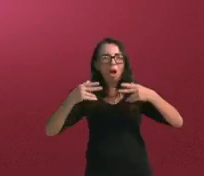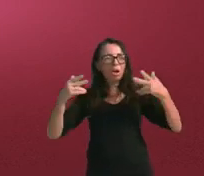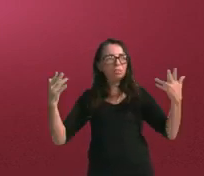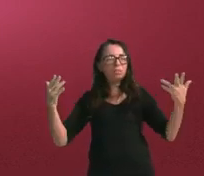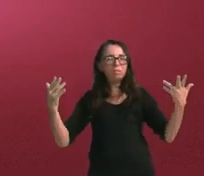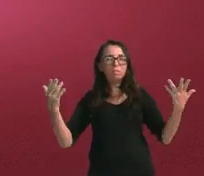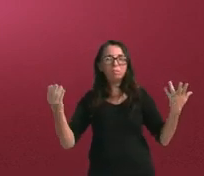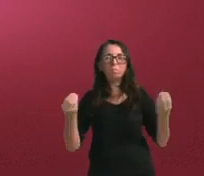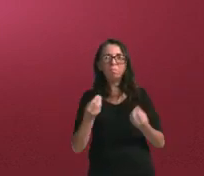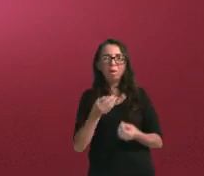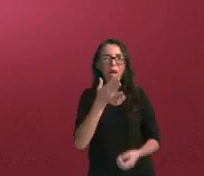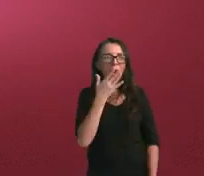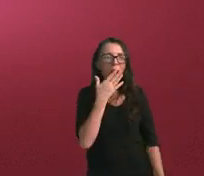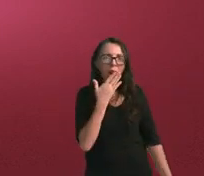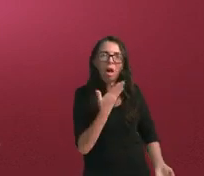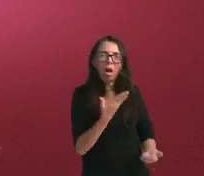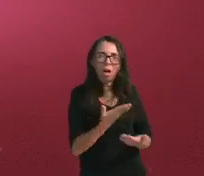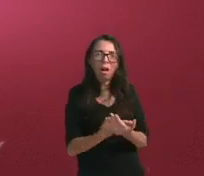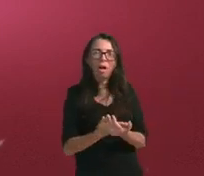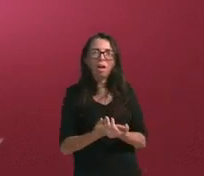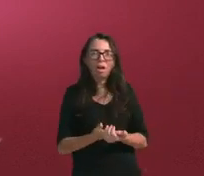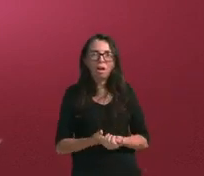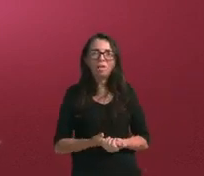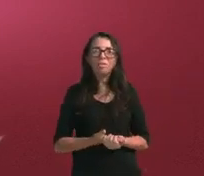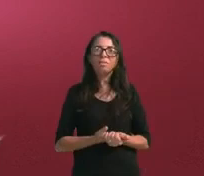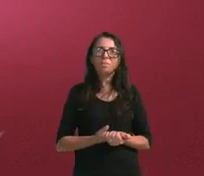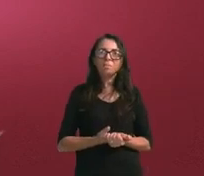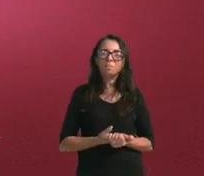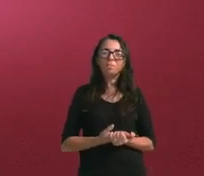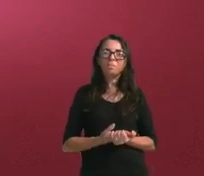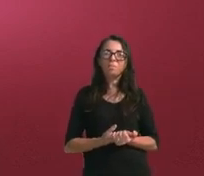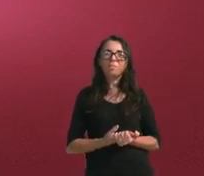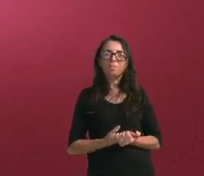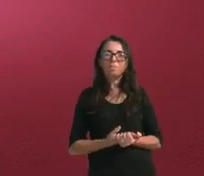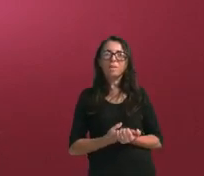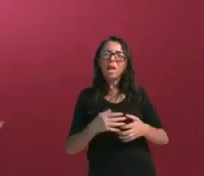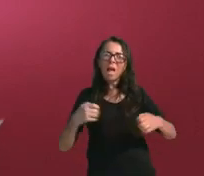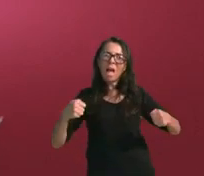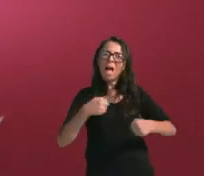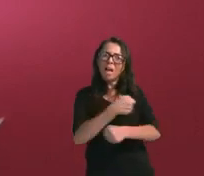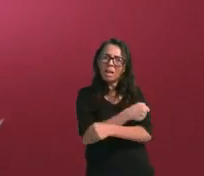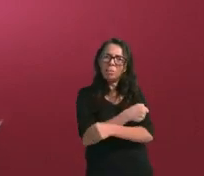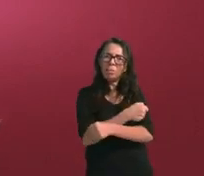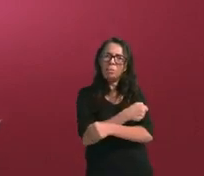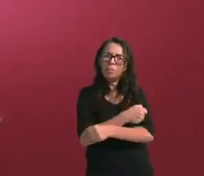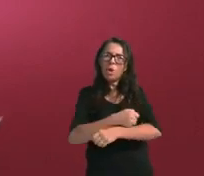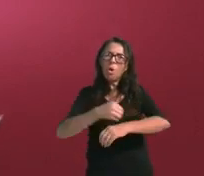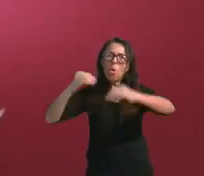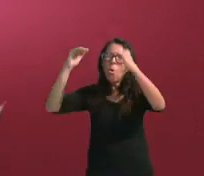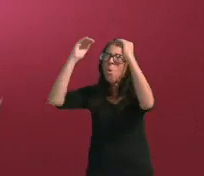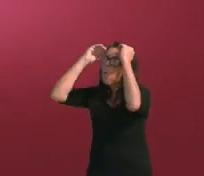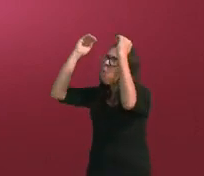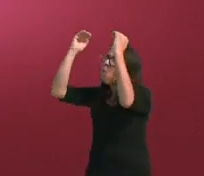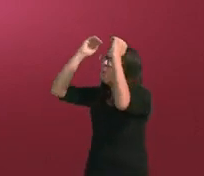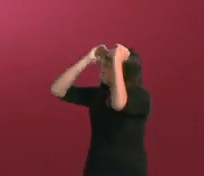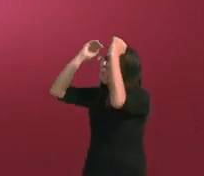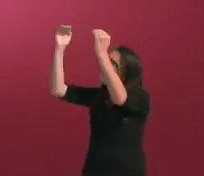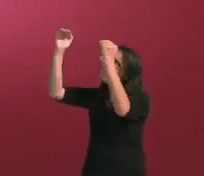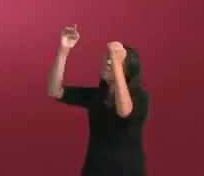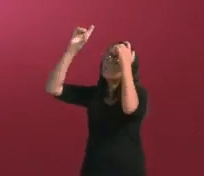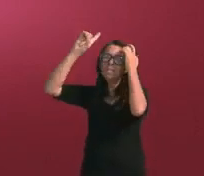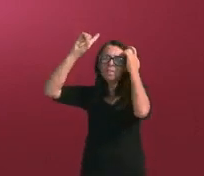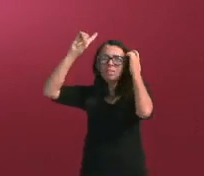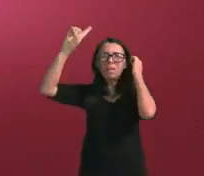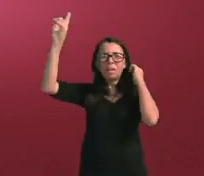quê? Cumpriu, estendeu a vara e feriu o pó da terra. Mas quem transformou